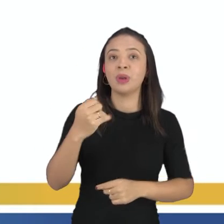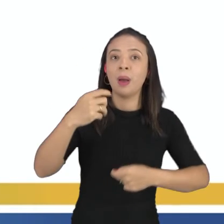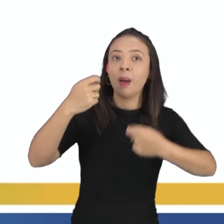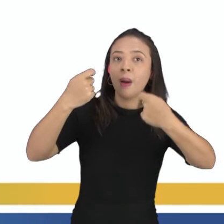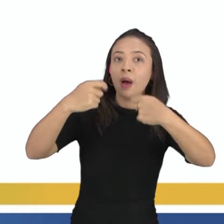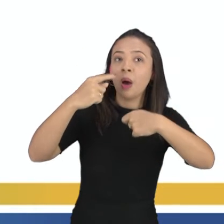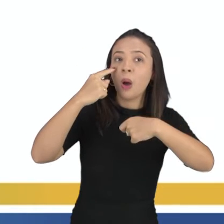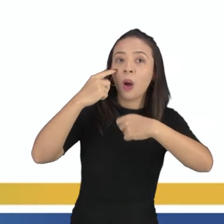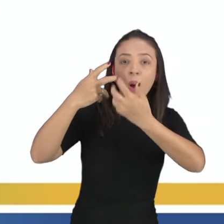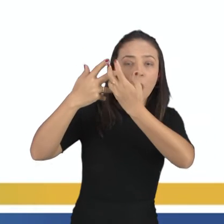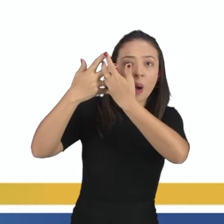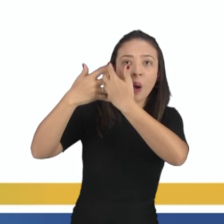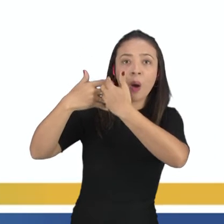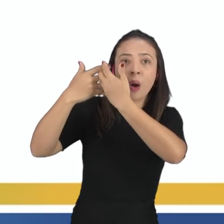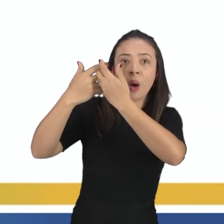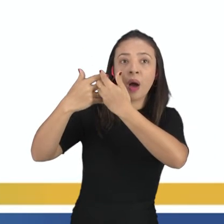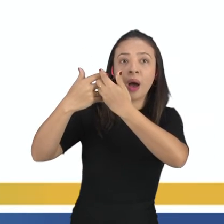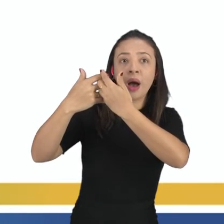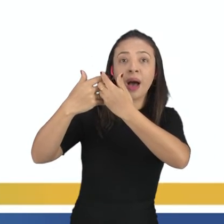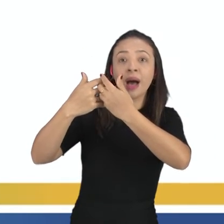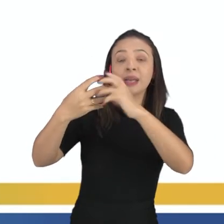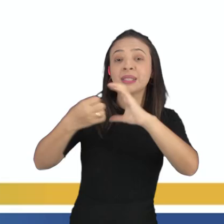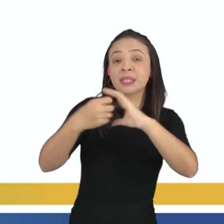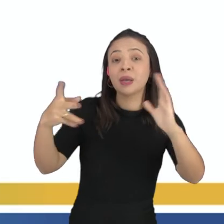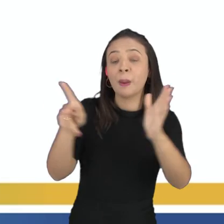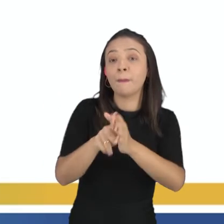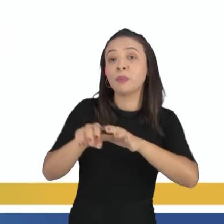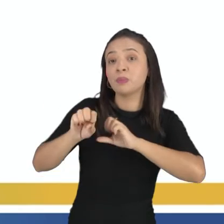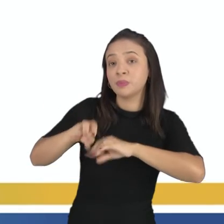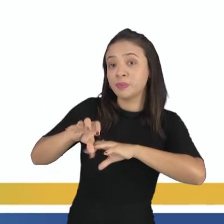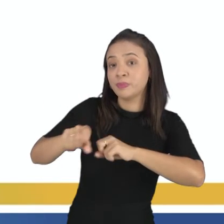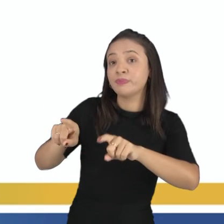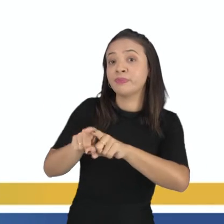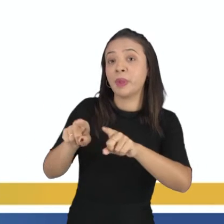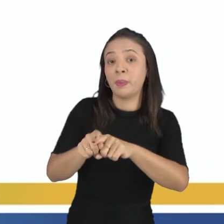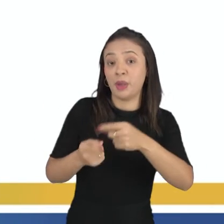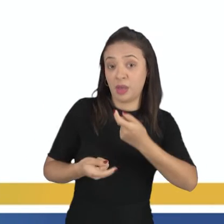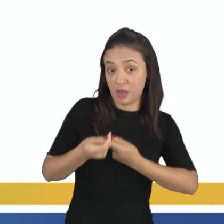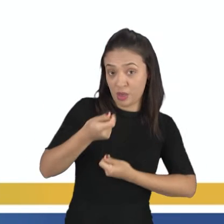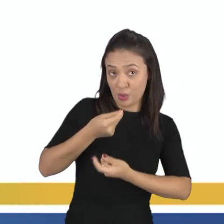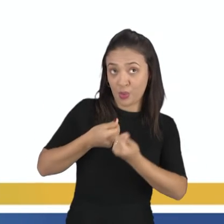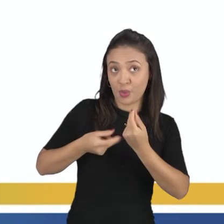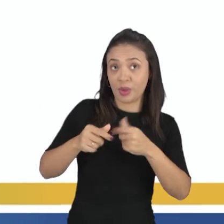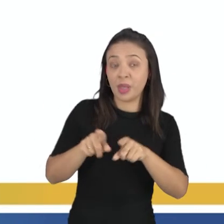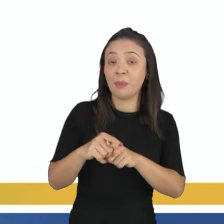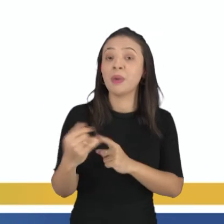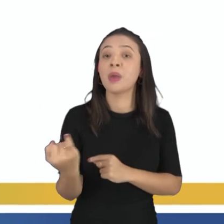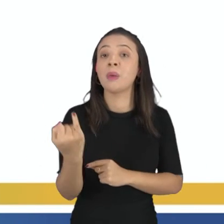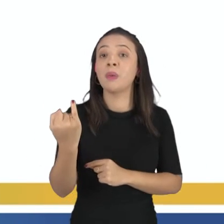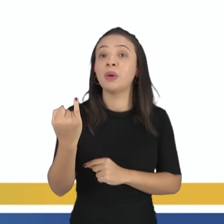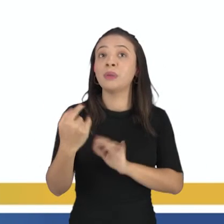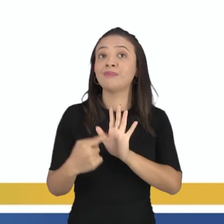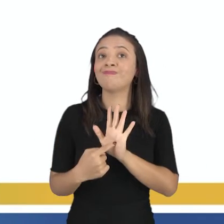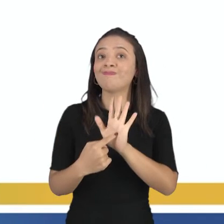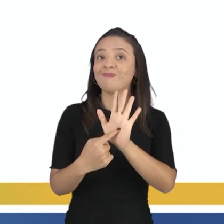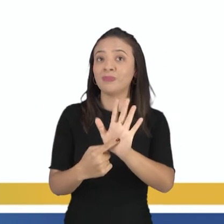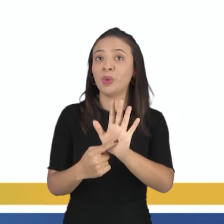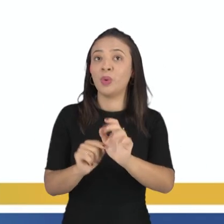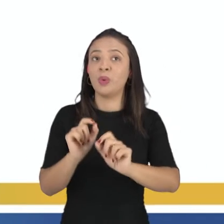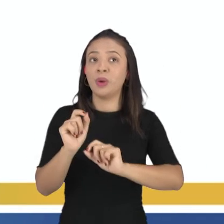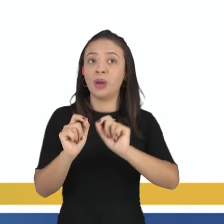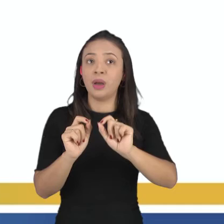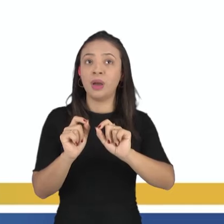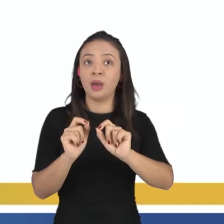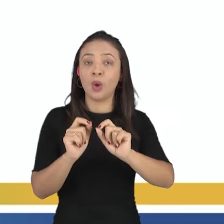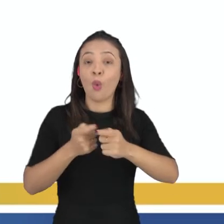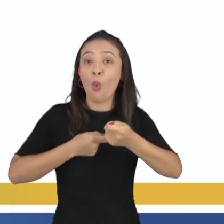quadro intrinsecamente ligado a aspectos educacionais e econômicos. É importante ressaltar, em primeiro plano, de que